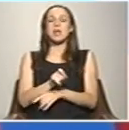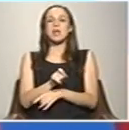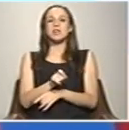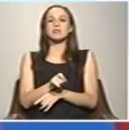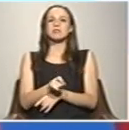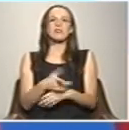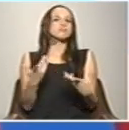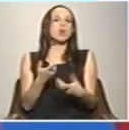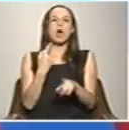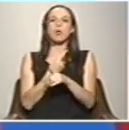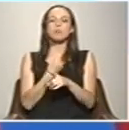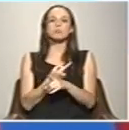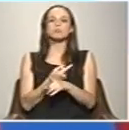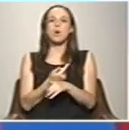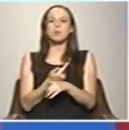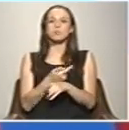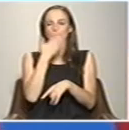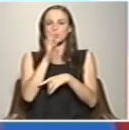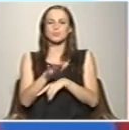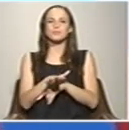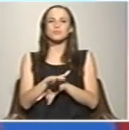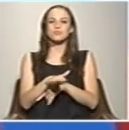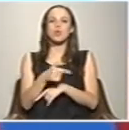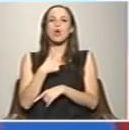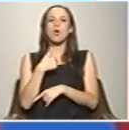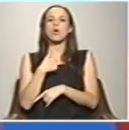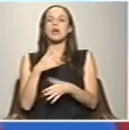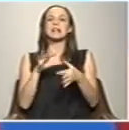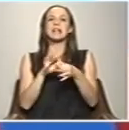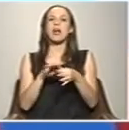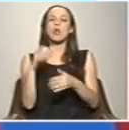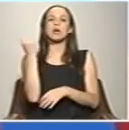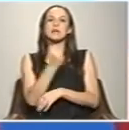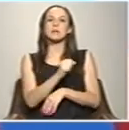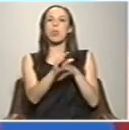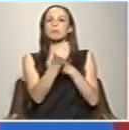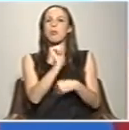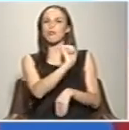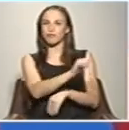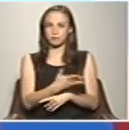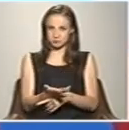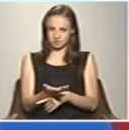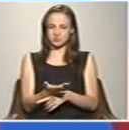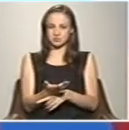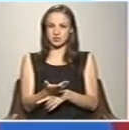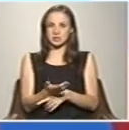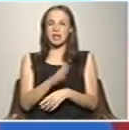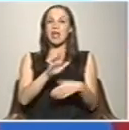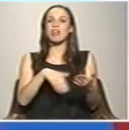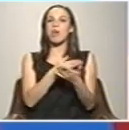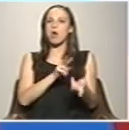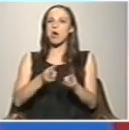muito práticas, relativas a, por exemplo, quando são os crimes contra o património, relativamente a dar algumas estratégias de segurança para que o